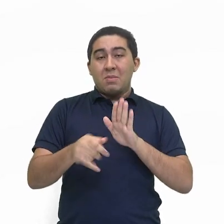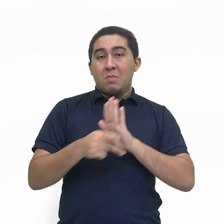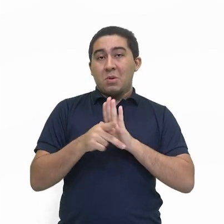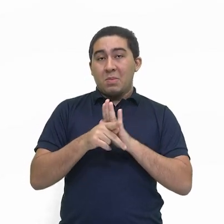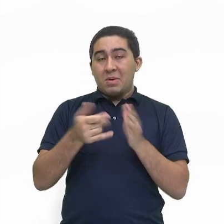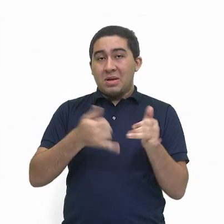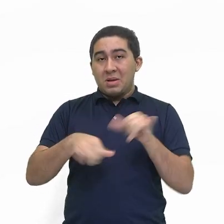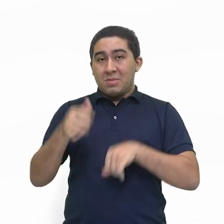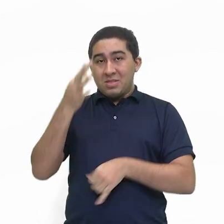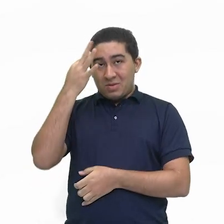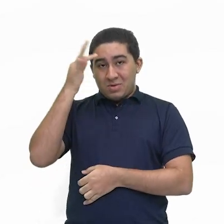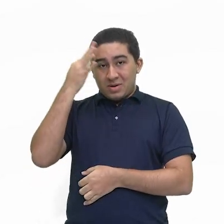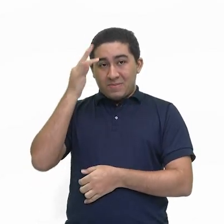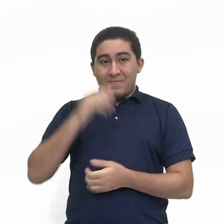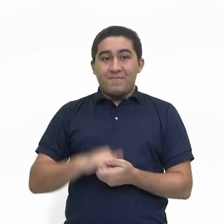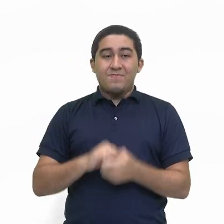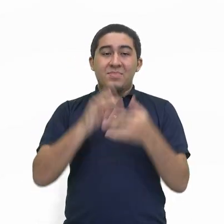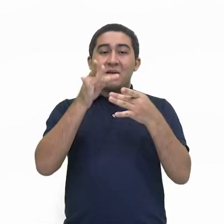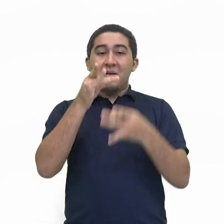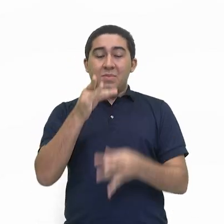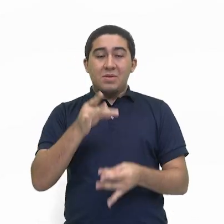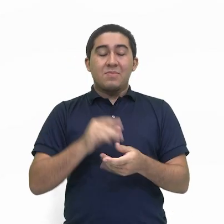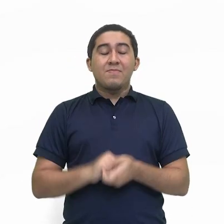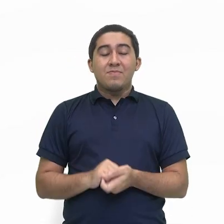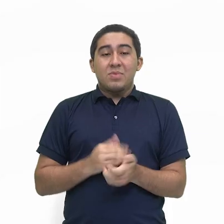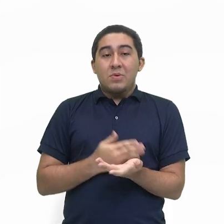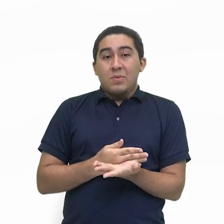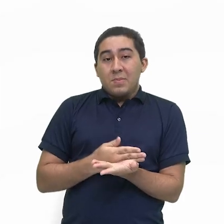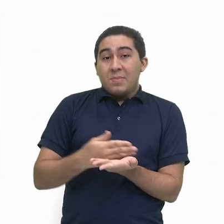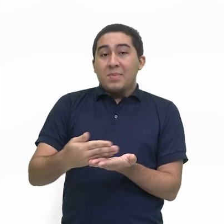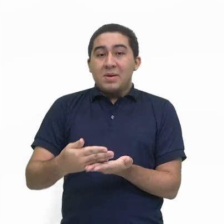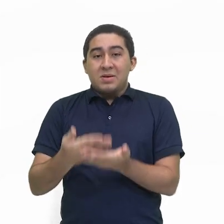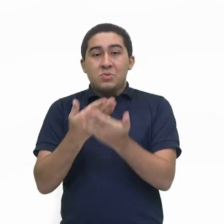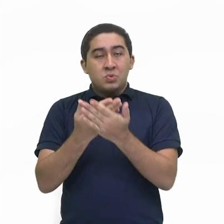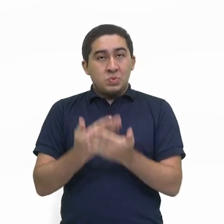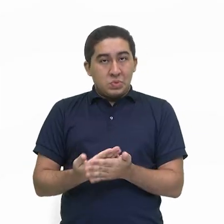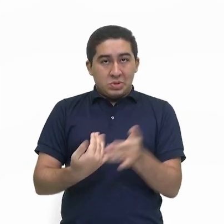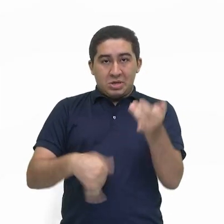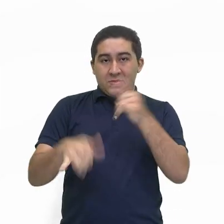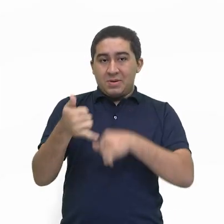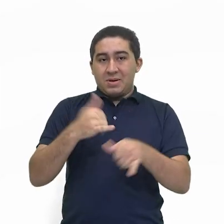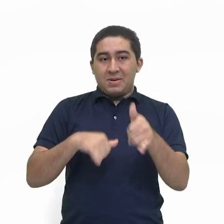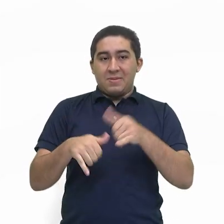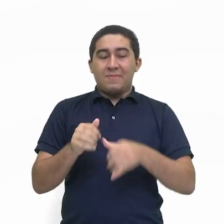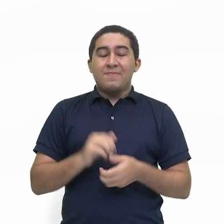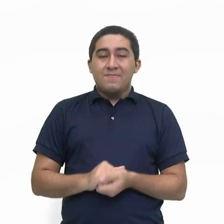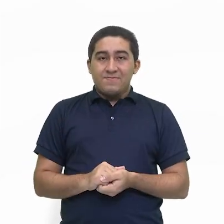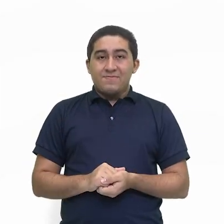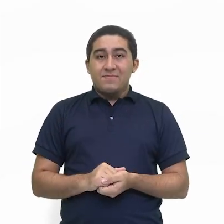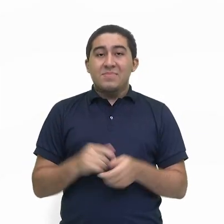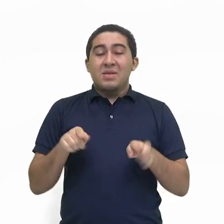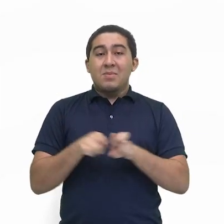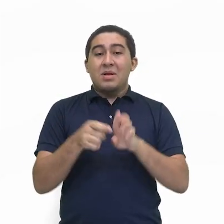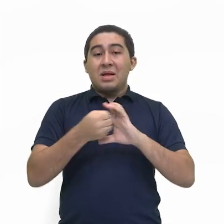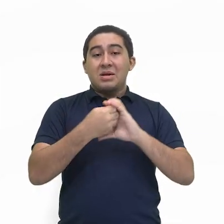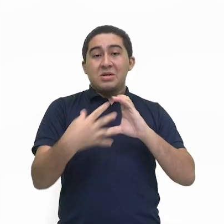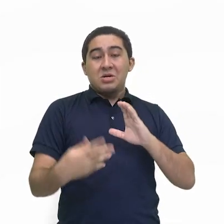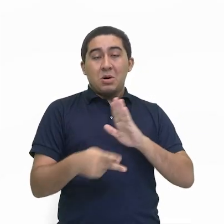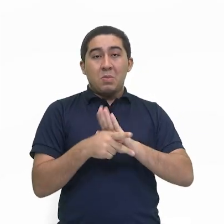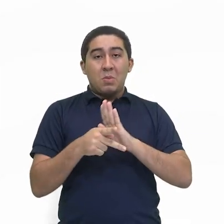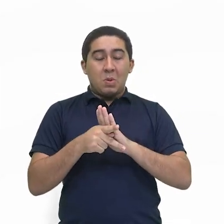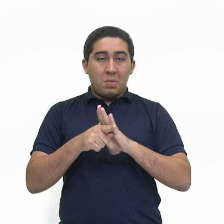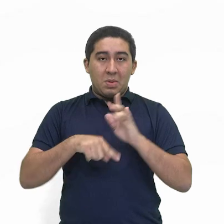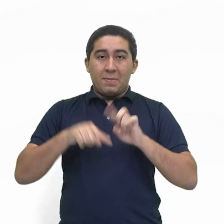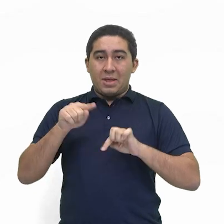estequiometria. Detalhamento. Introdução ao estudo da química e estados físicos